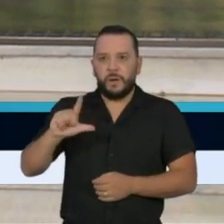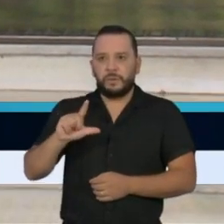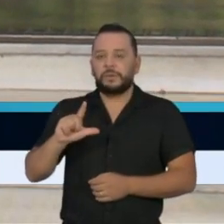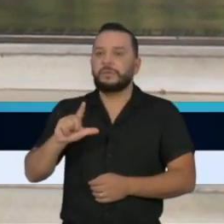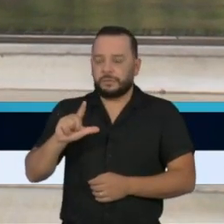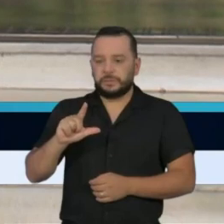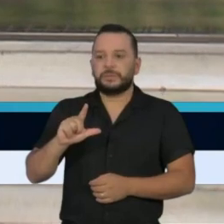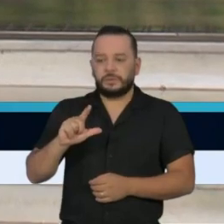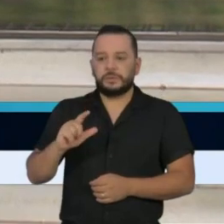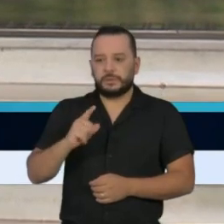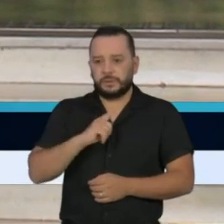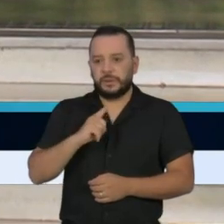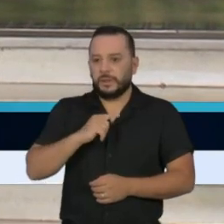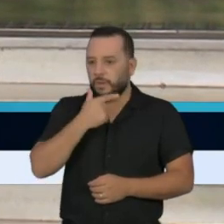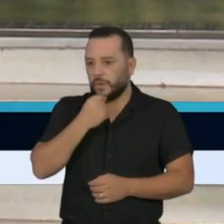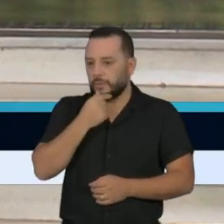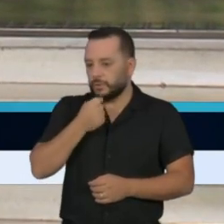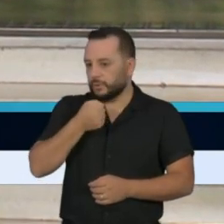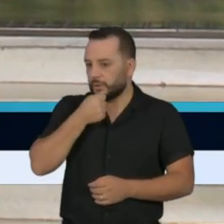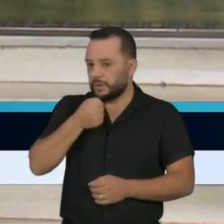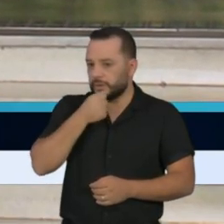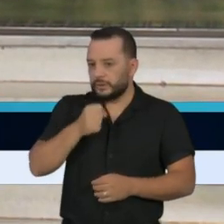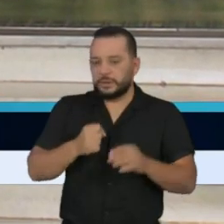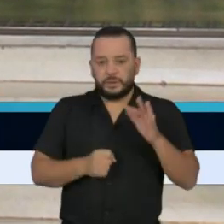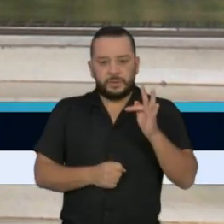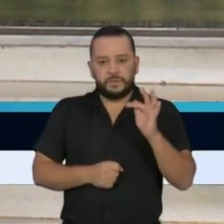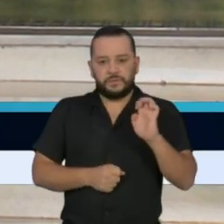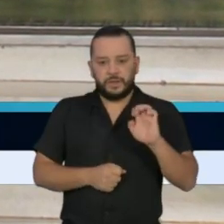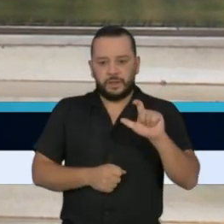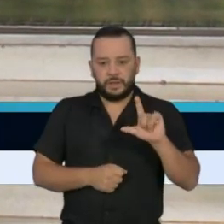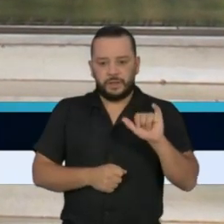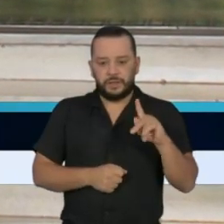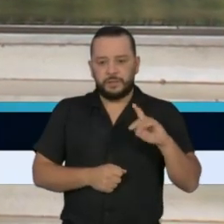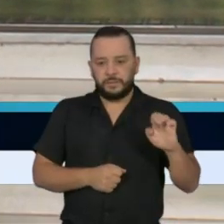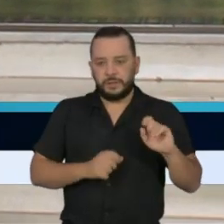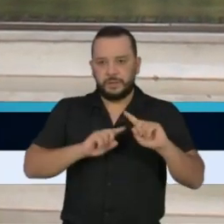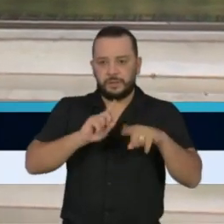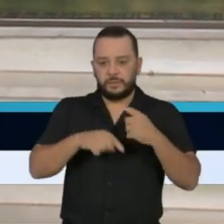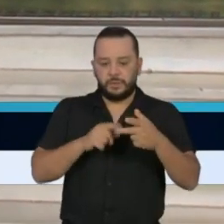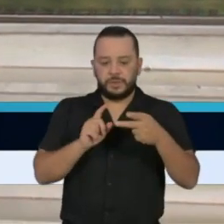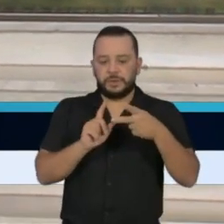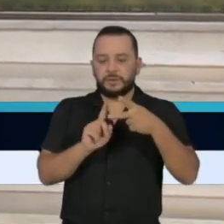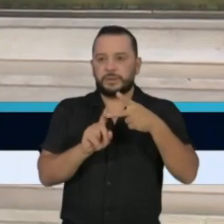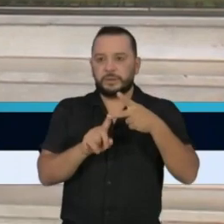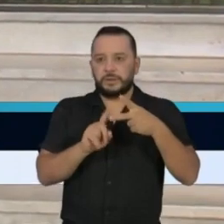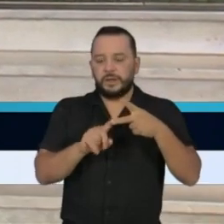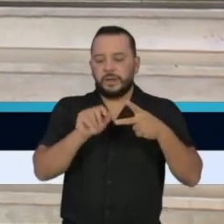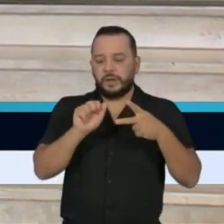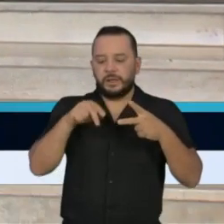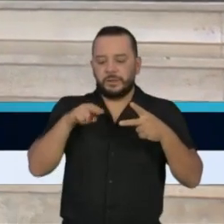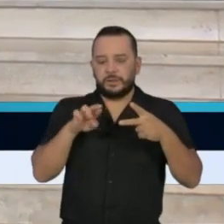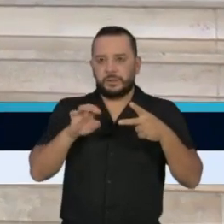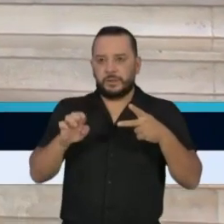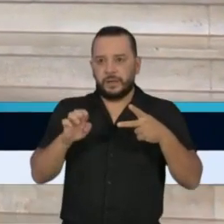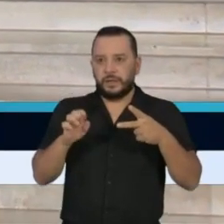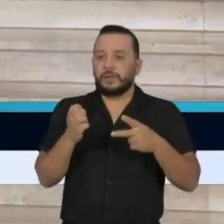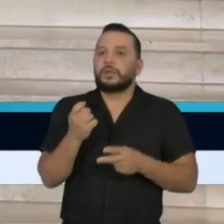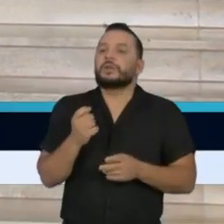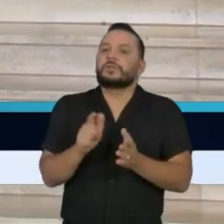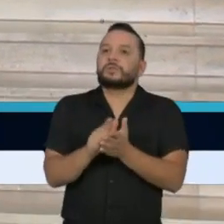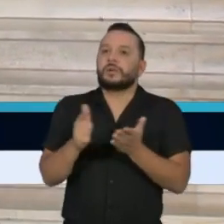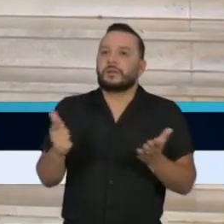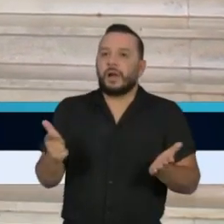jornalista Felipe Pereira. Depois vamos ao André Vieira, do jornal Valor Econômico, que está online, e